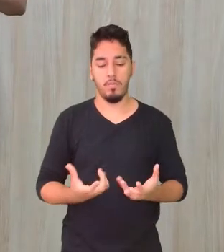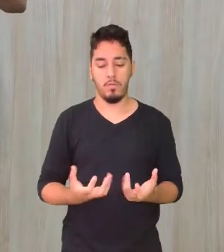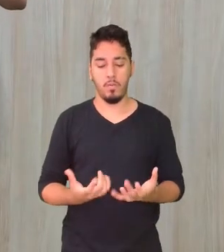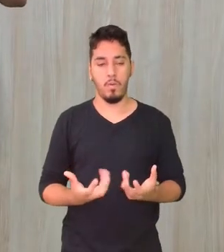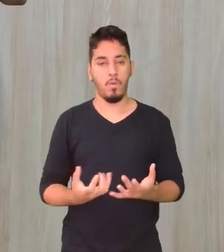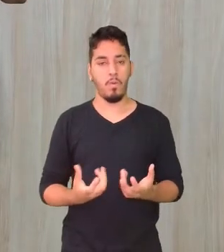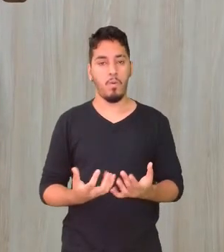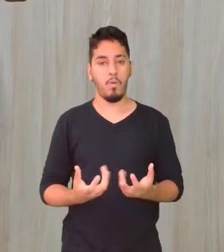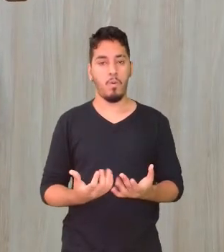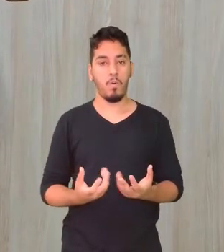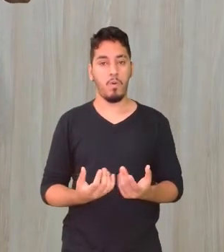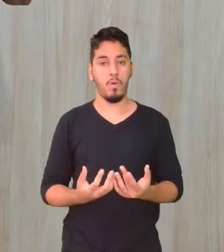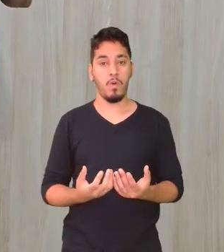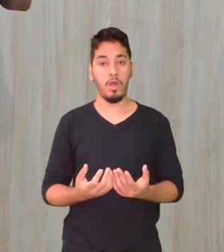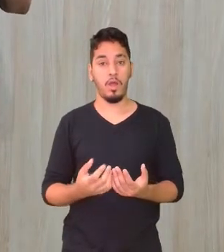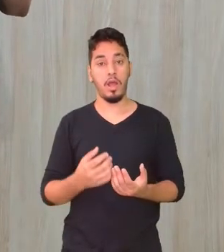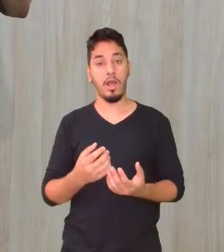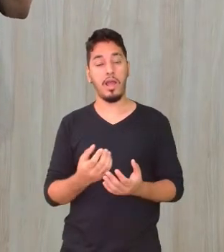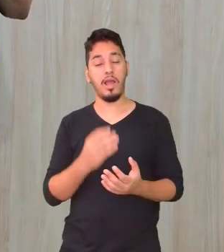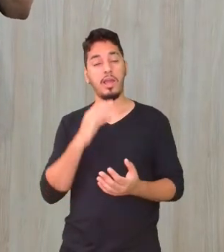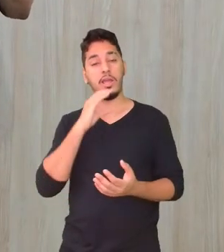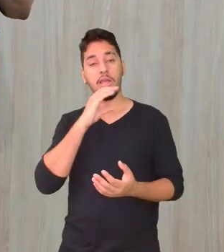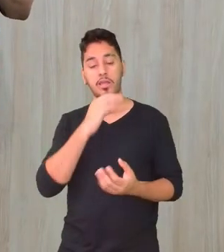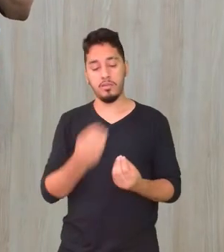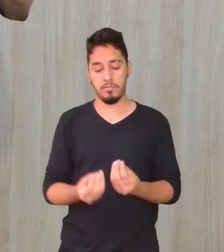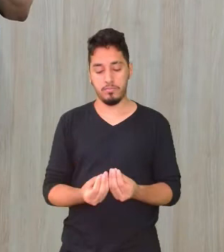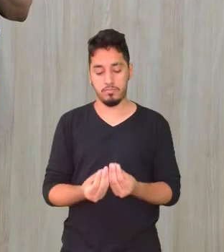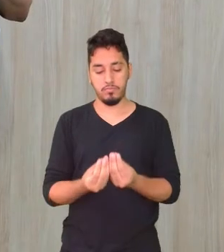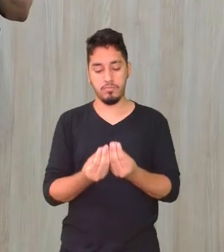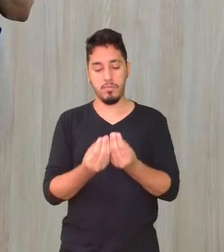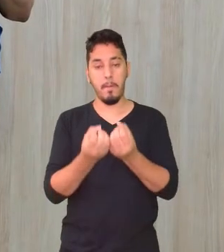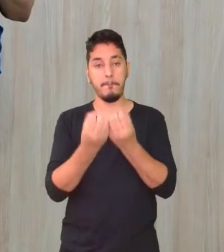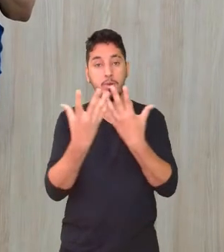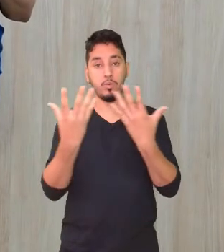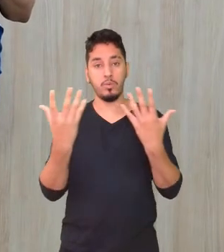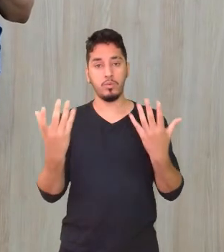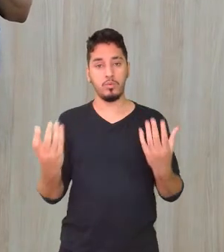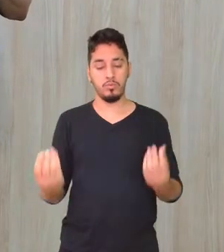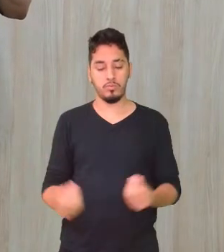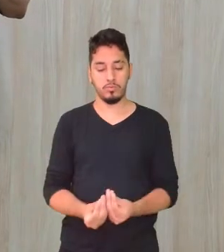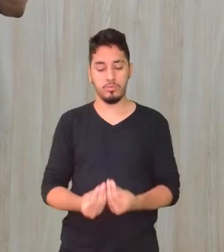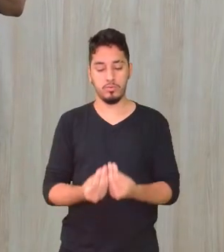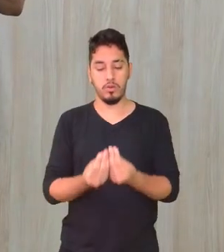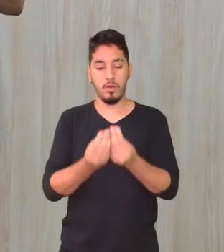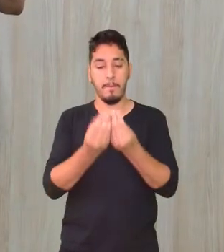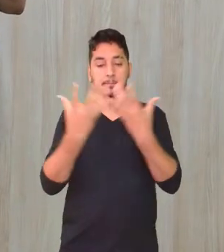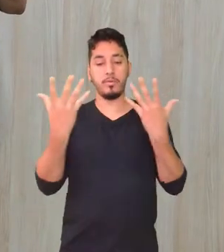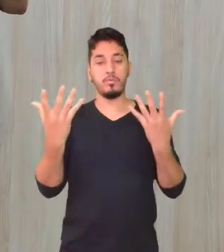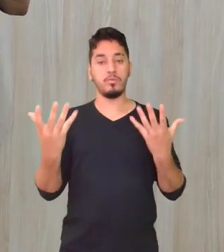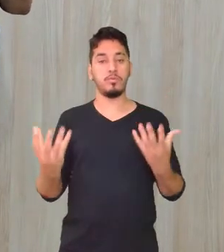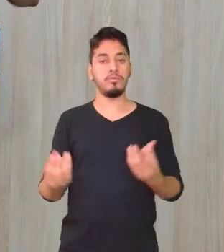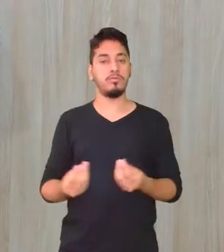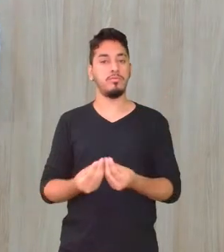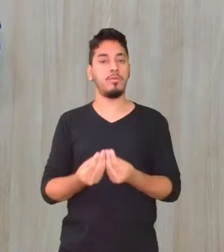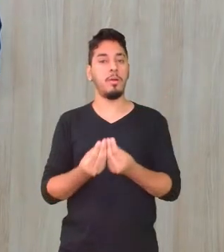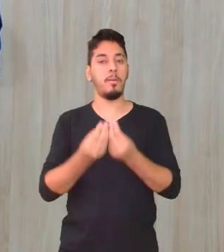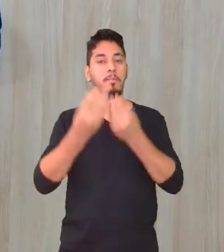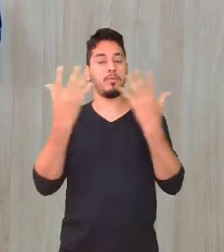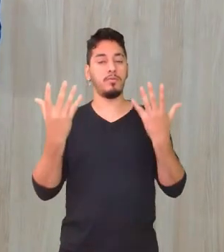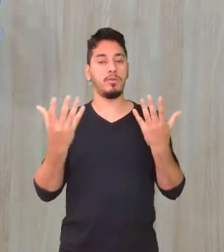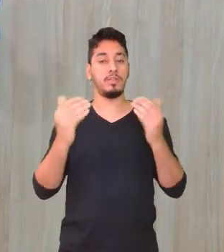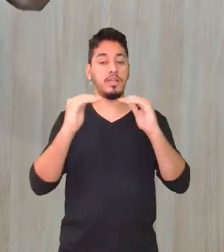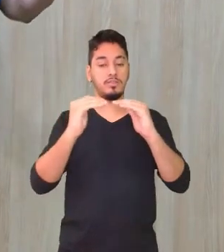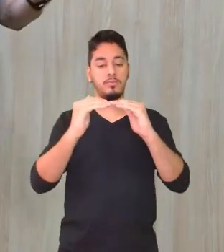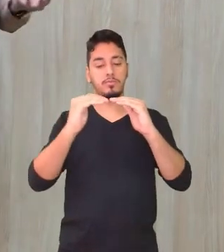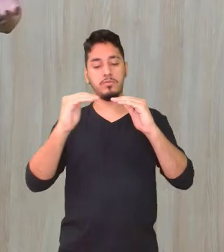água, aquela água quente sobe, formando aquelas bolhas quando está fervendo, sabe? Então, aquela água quente sobe, a que está em